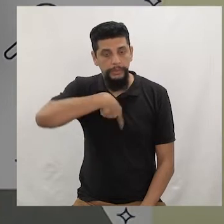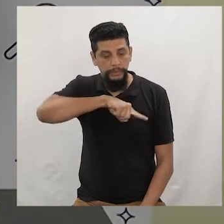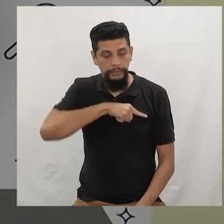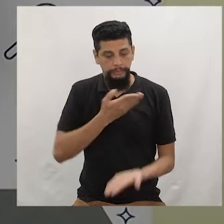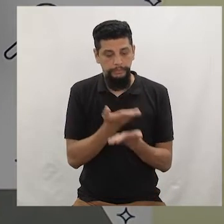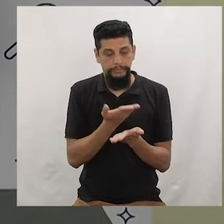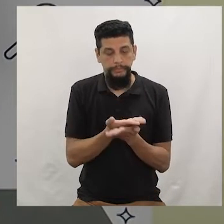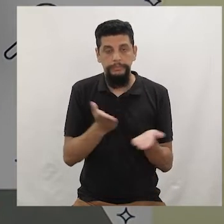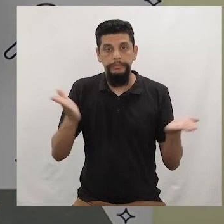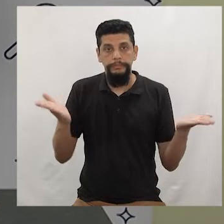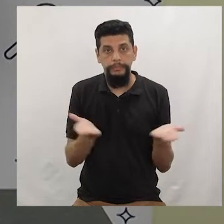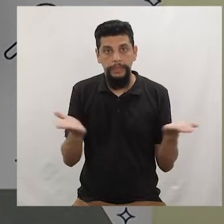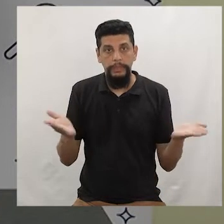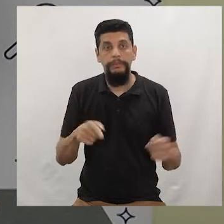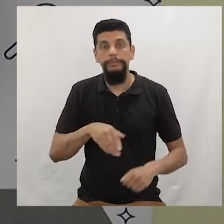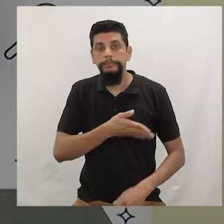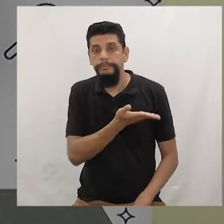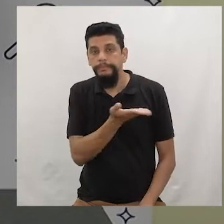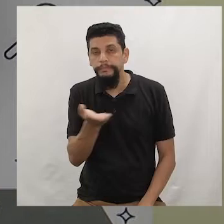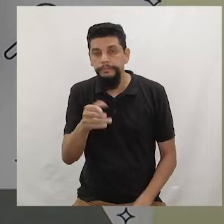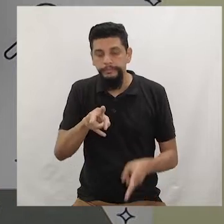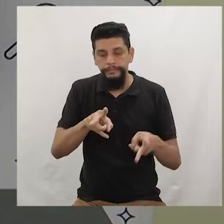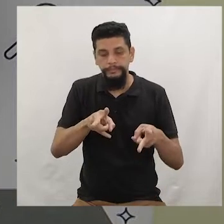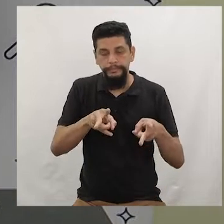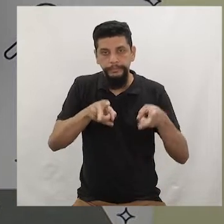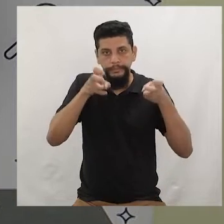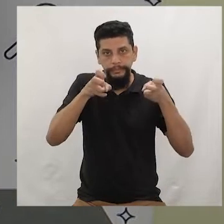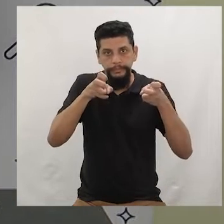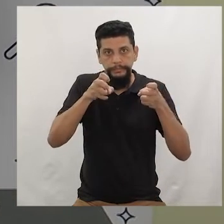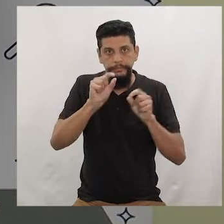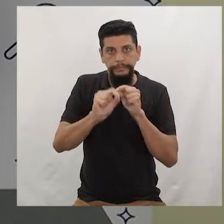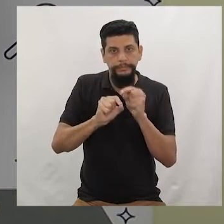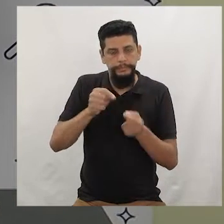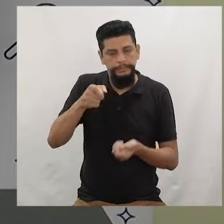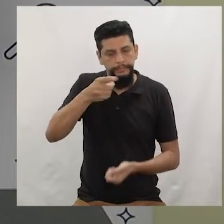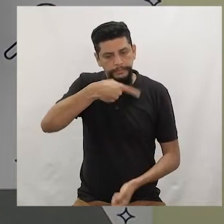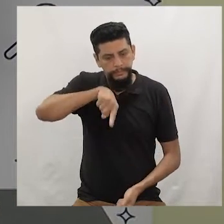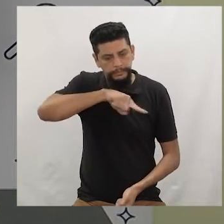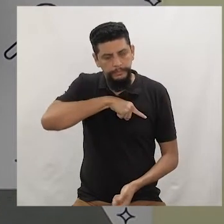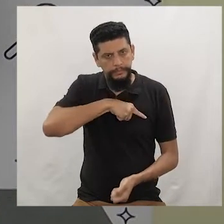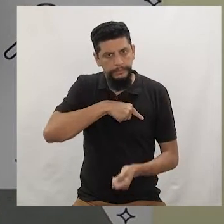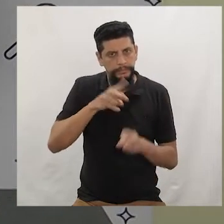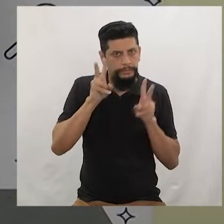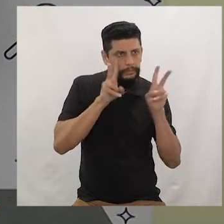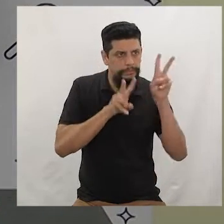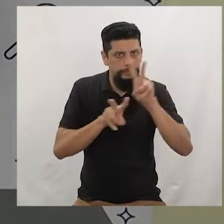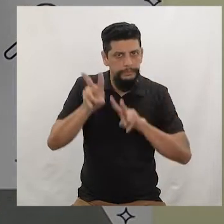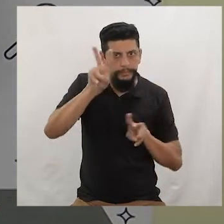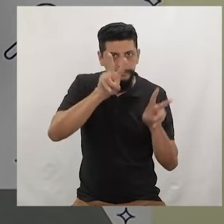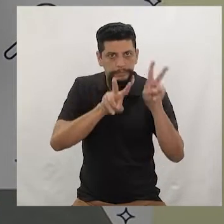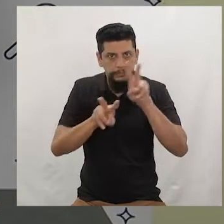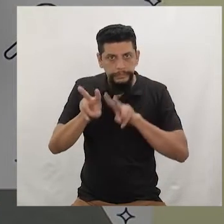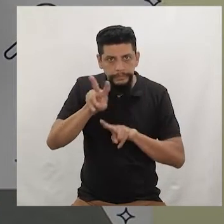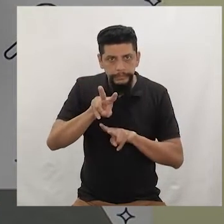a palavra que nós vamos trabalhar. Então, agora vocês vão observar O que nós vamos ver